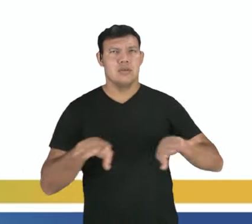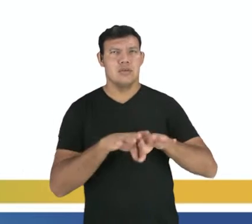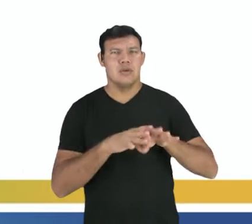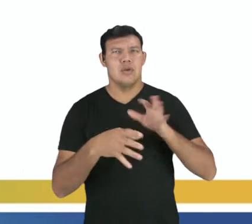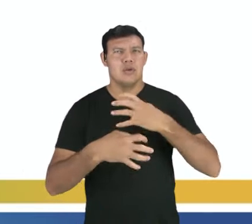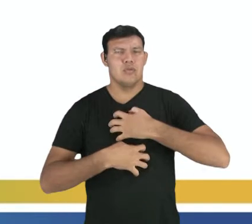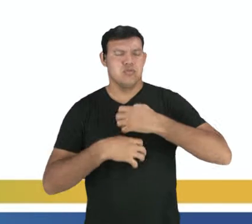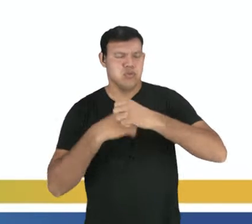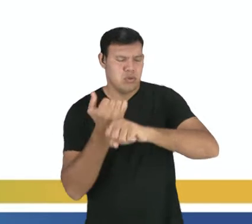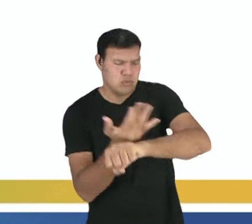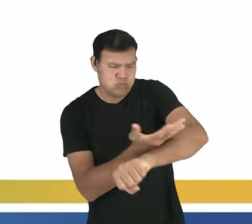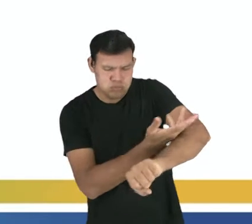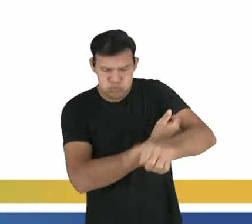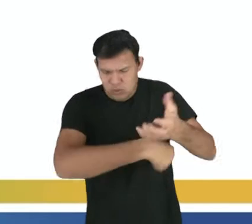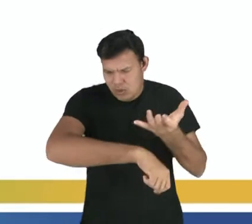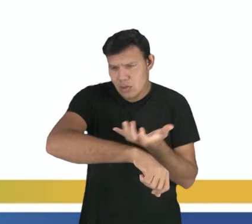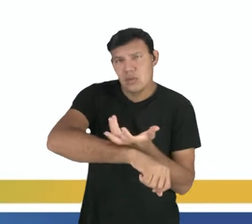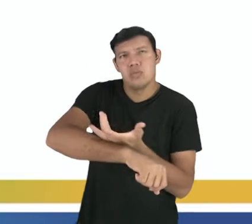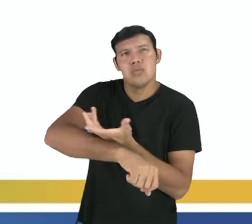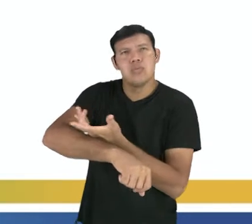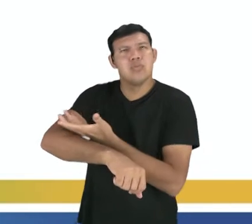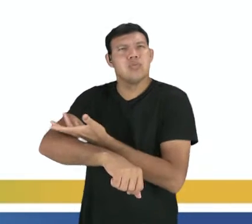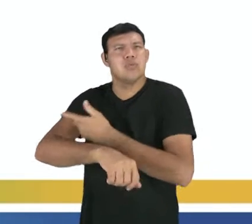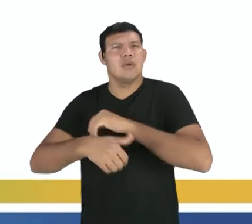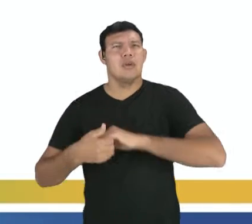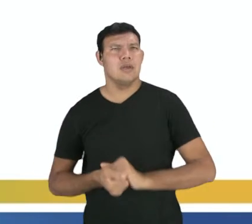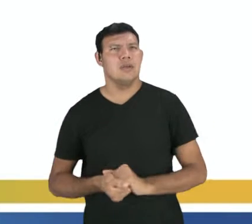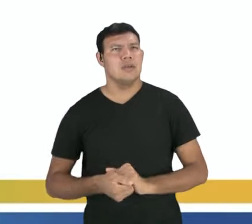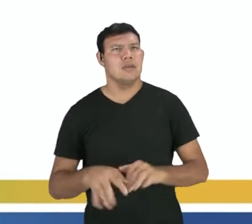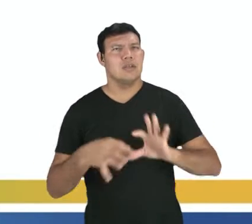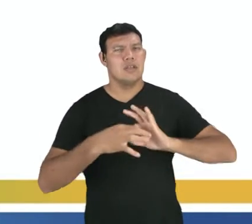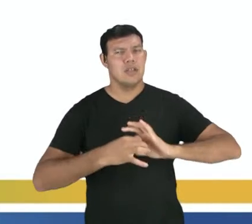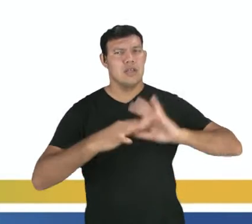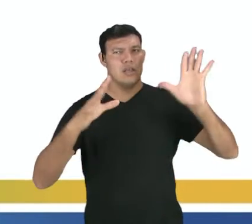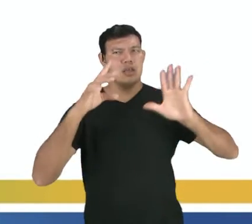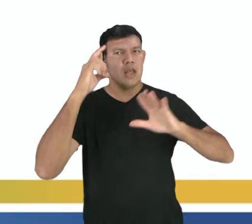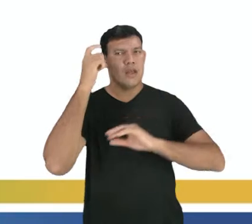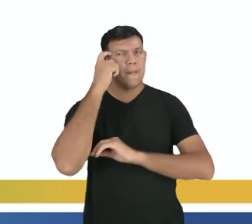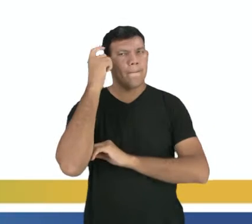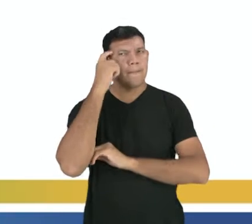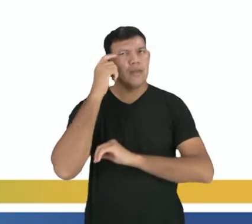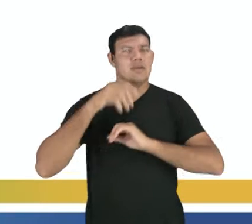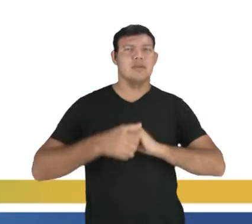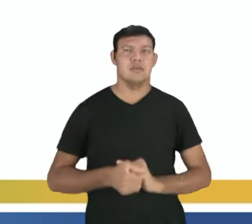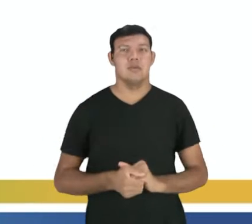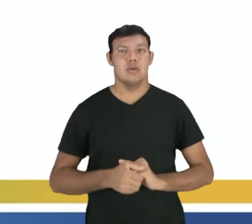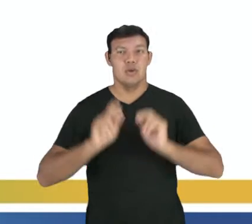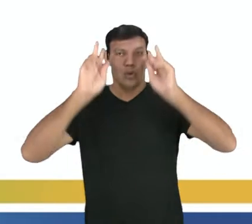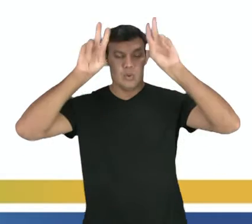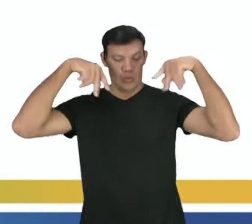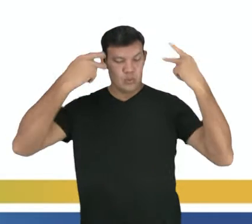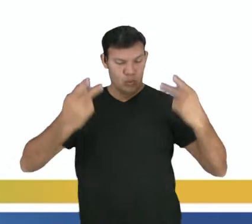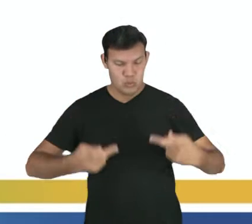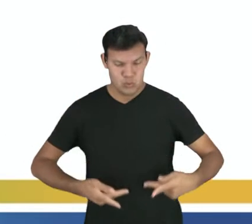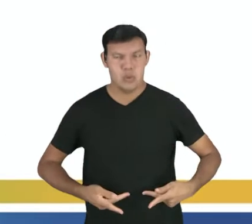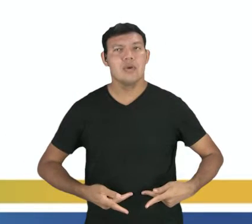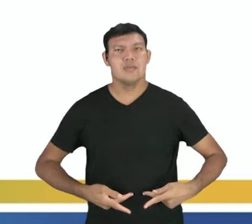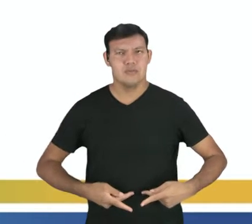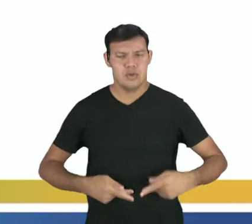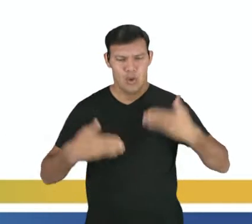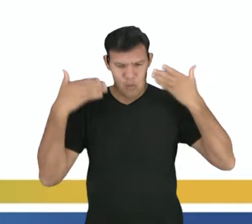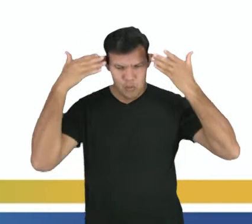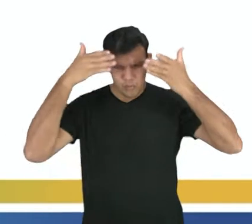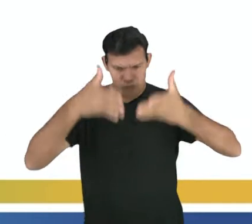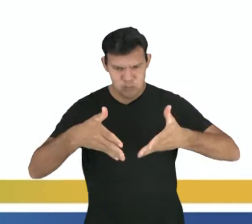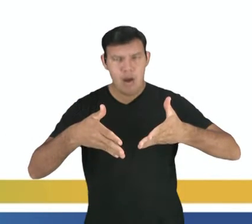liberdade de pensamento. Então aqui nós vemos nessa escola o homem, né, o humano como